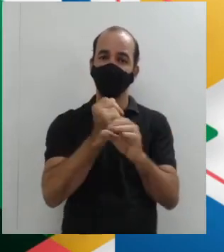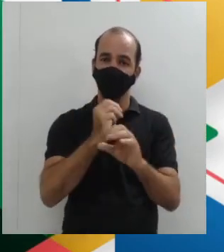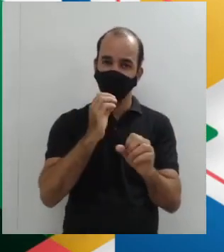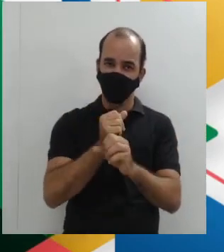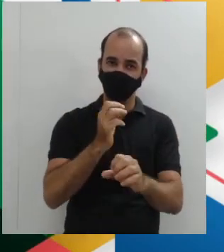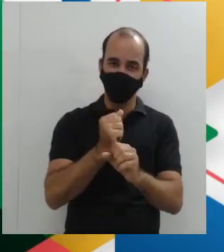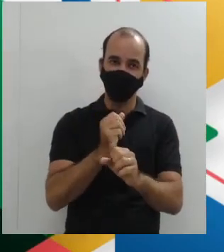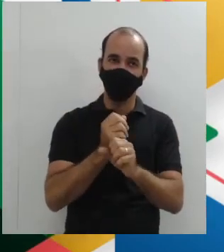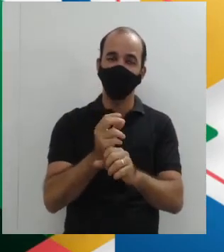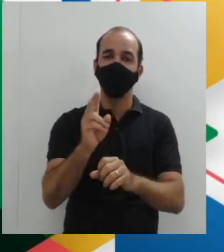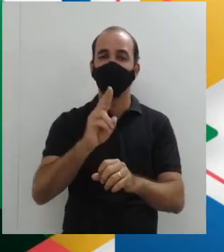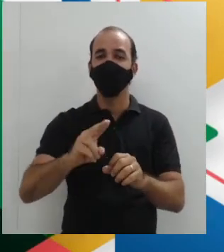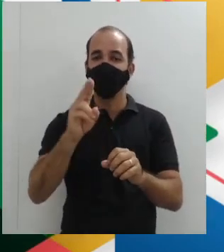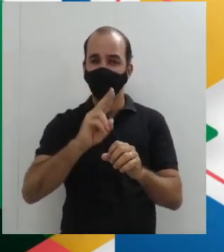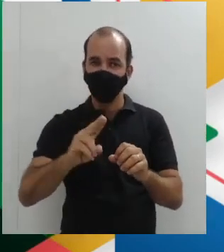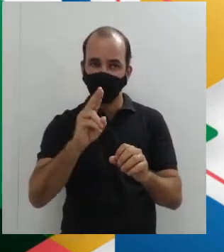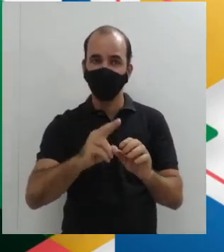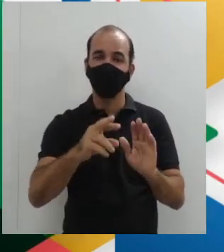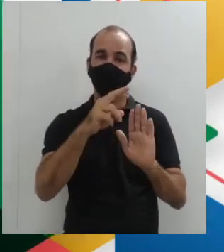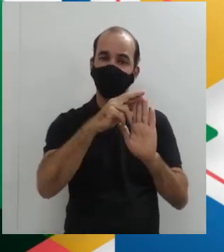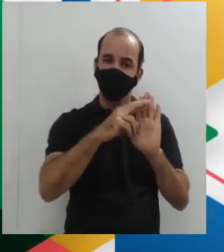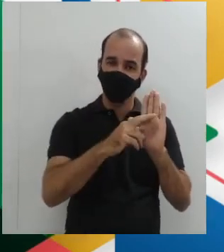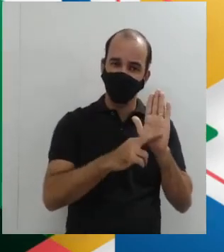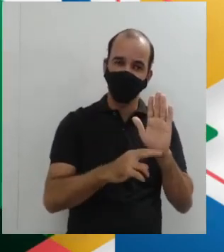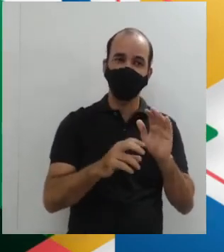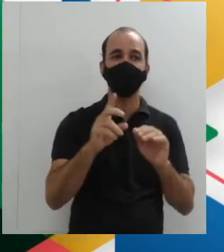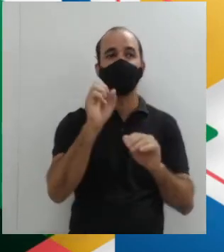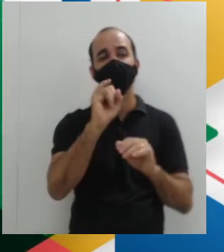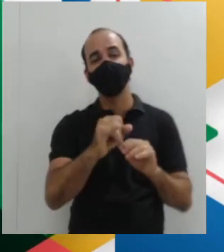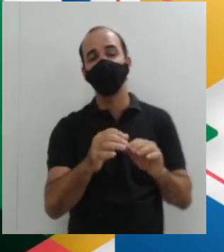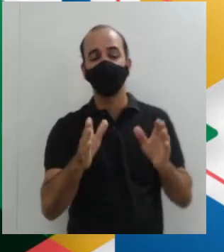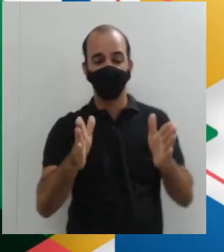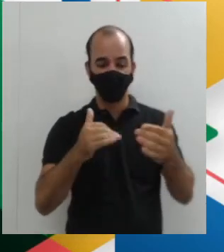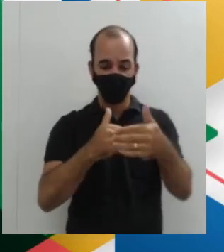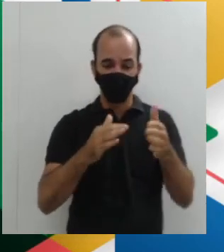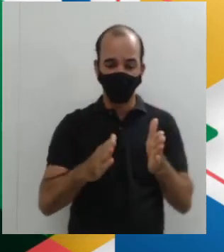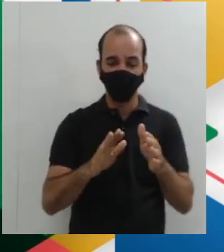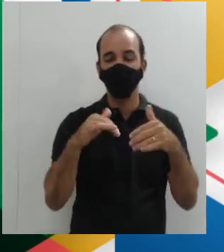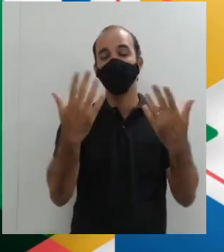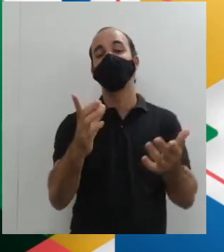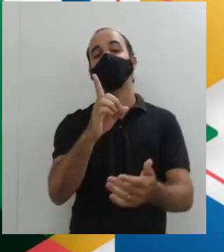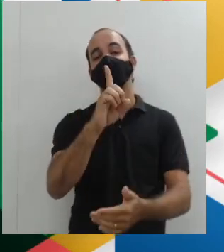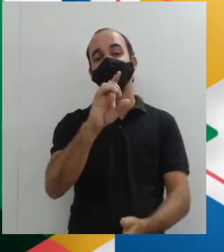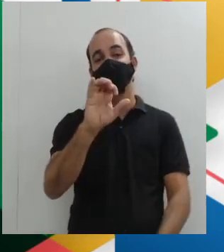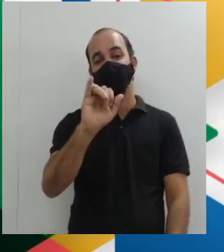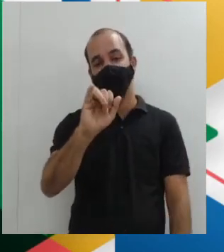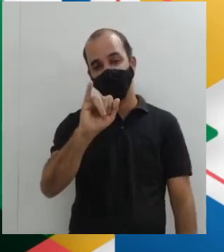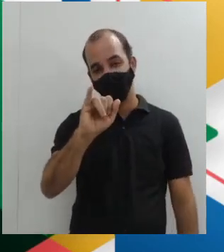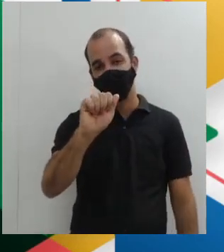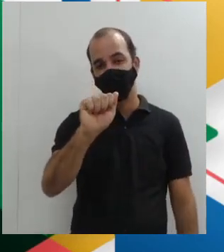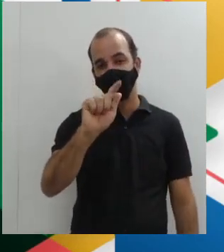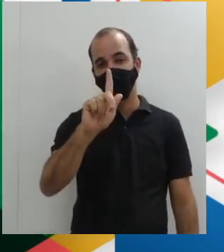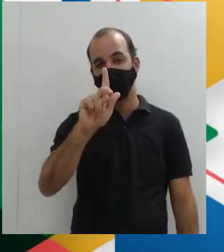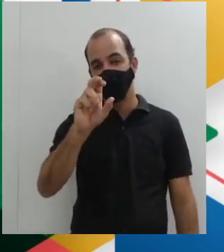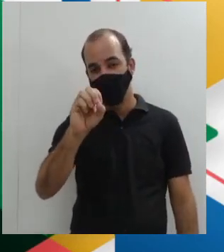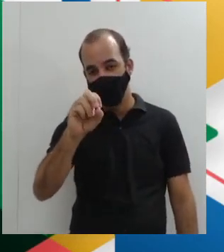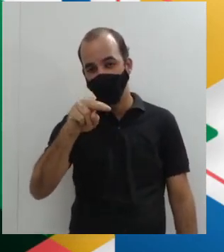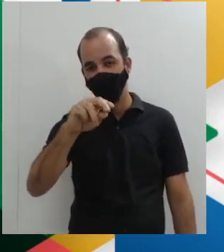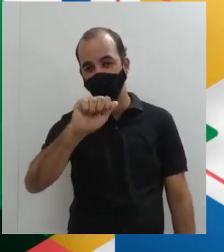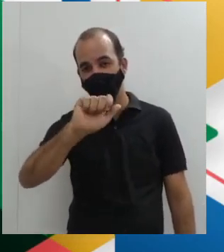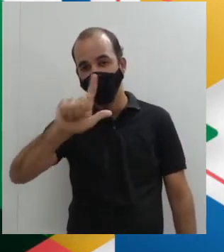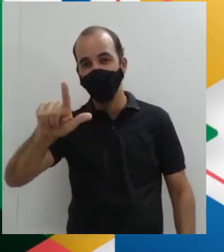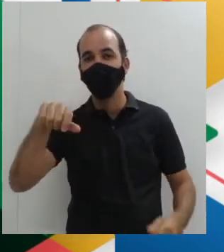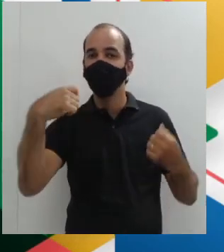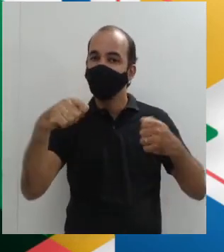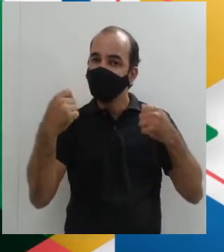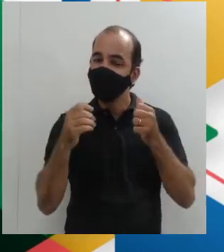figura, a diagonal dessa figura, eu vou exatamente aplicar nessa equação. Galera, não precisa estar preocupado